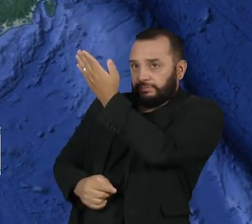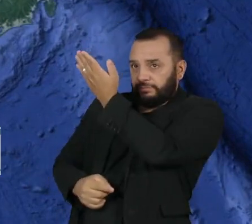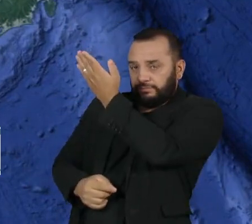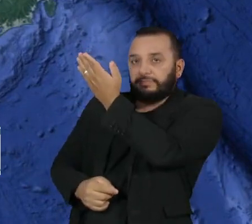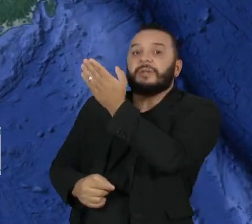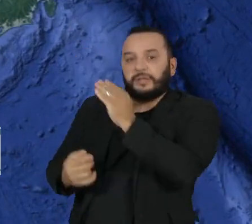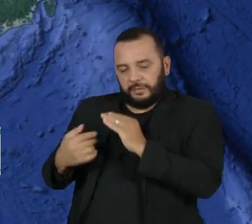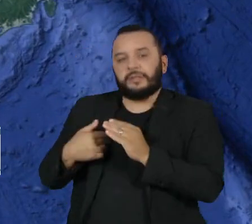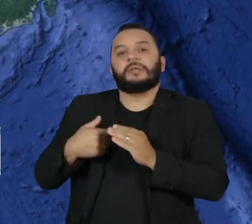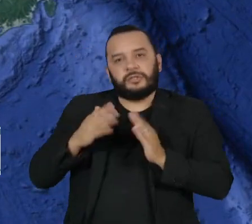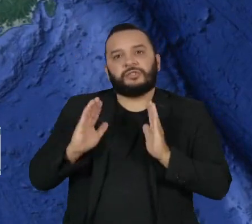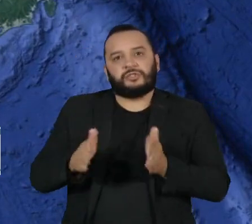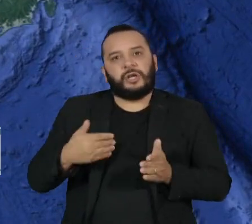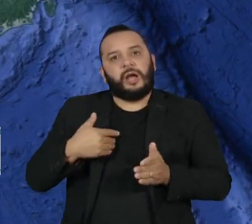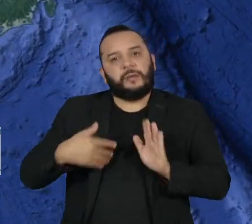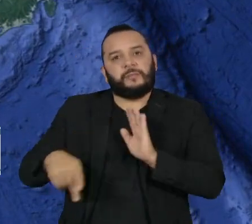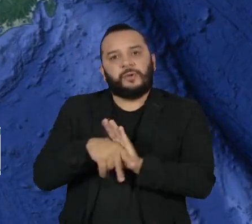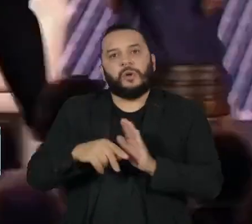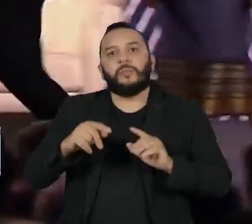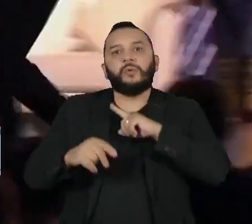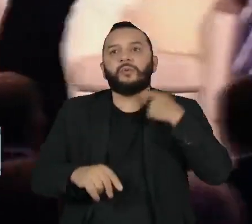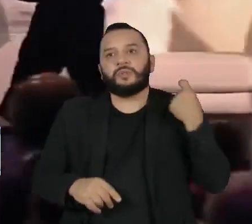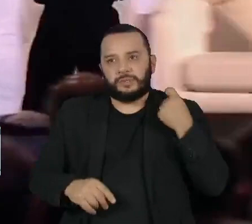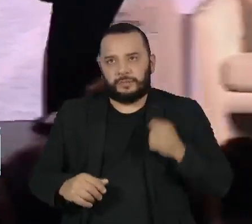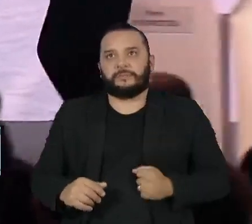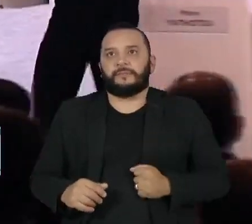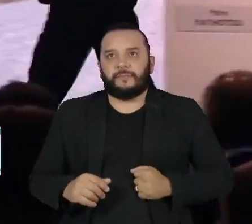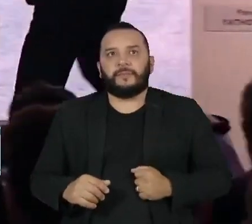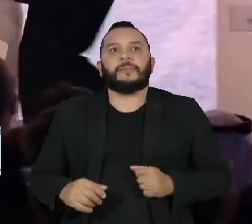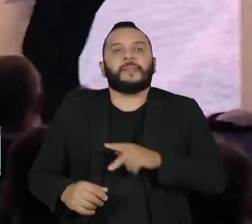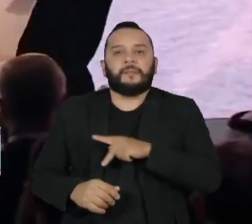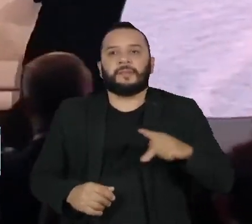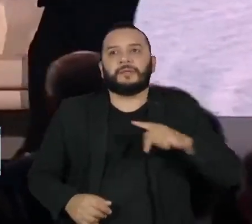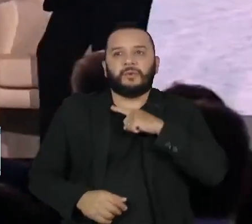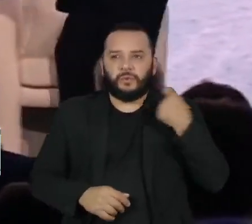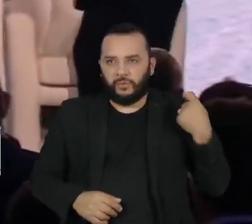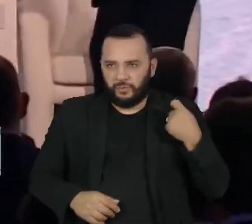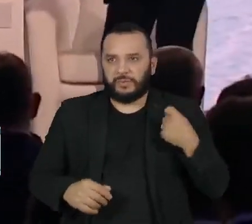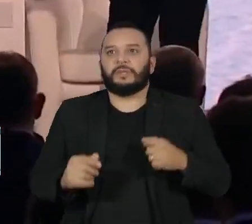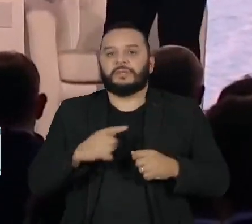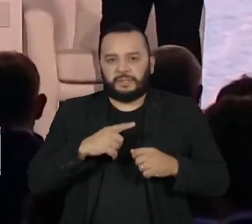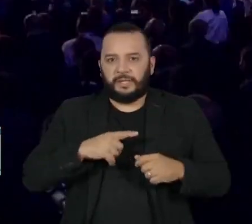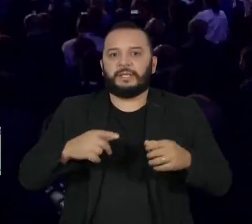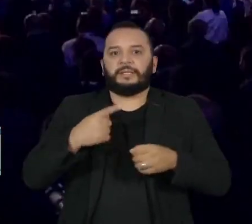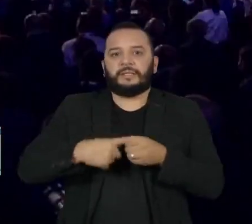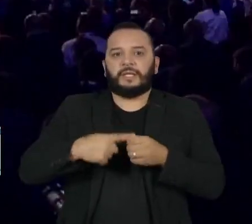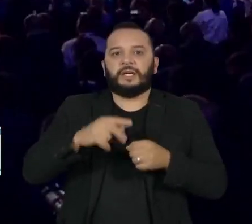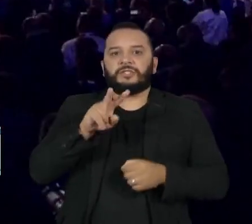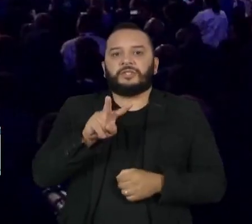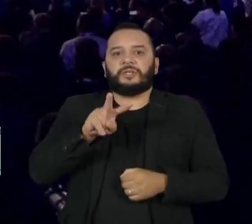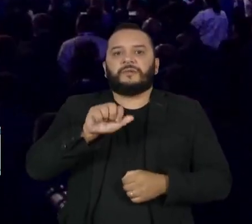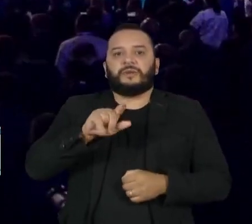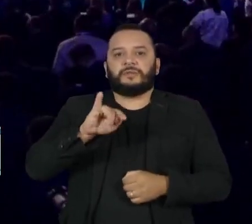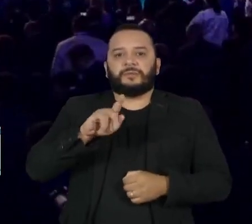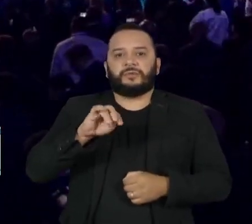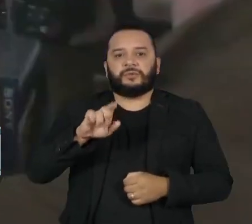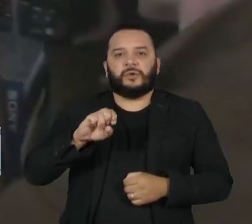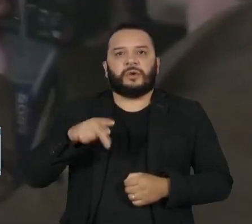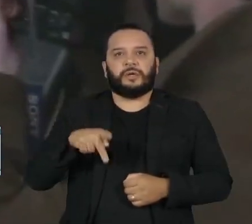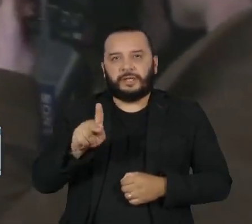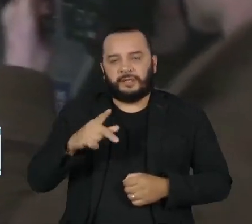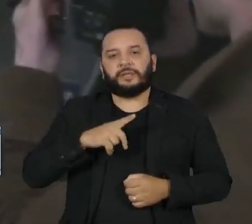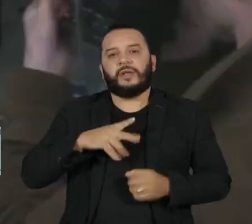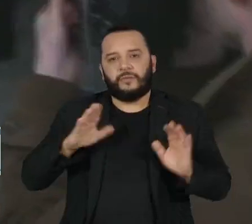portuária é localizada no extremo leste da Rússia o presidente russo Vladimir Putin está em vladinottock onde participa de um fórum Internacional